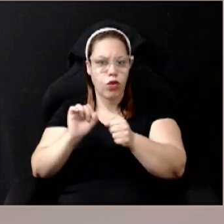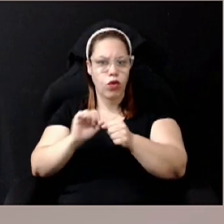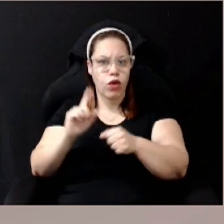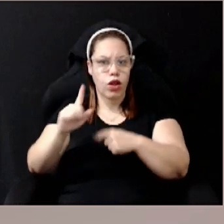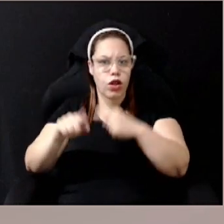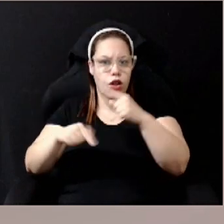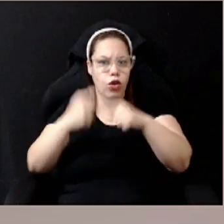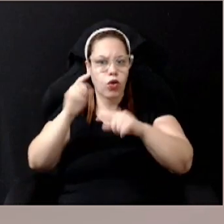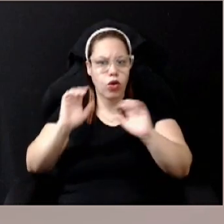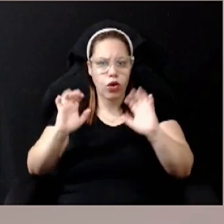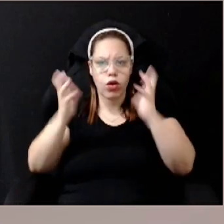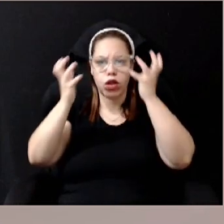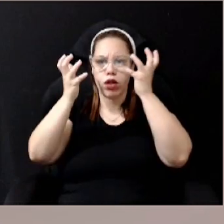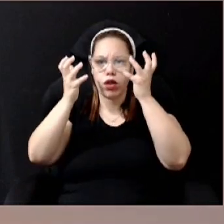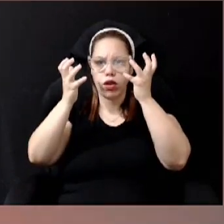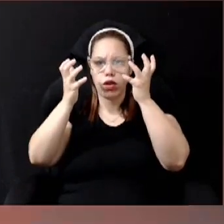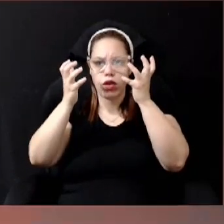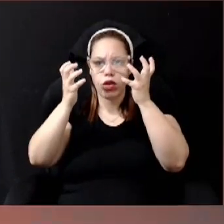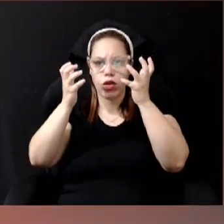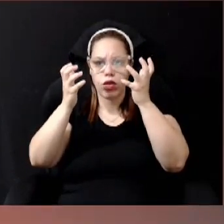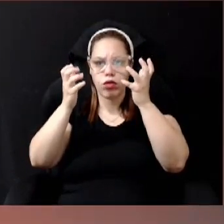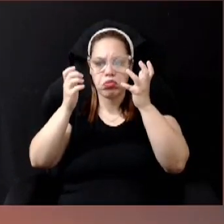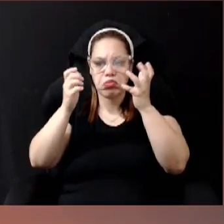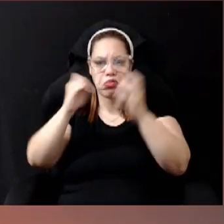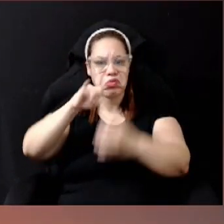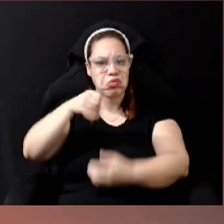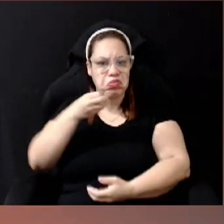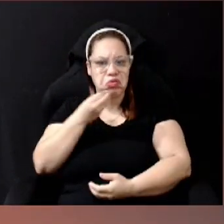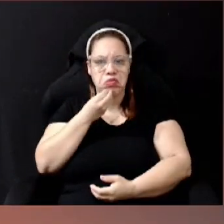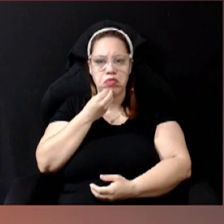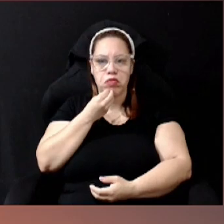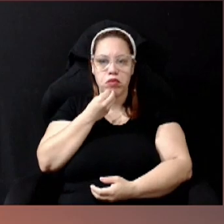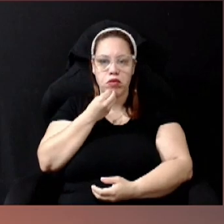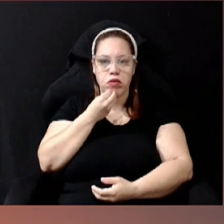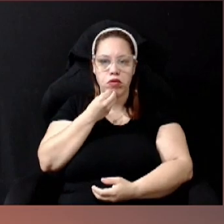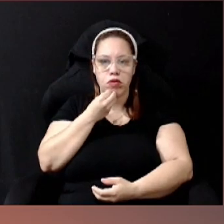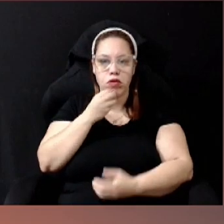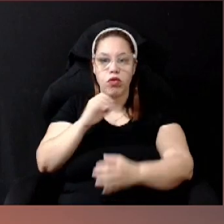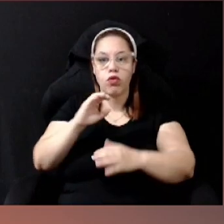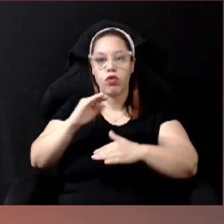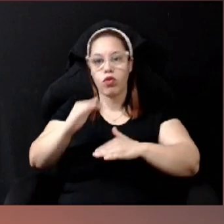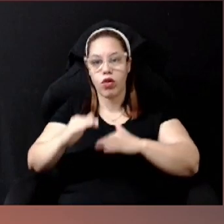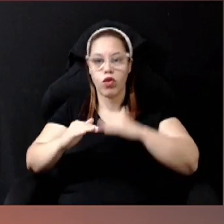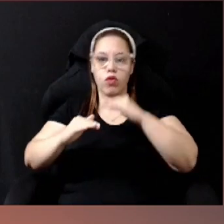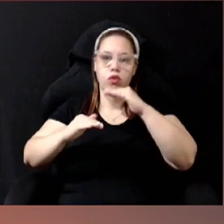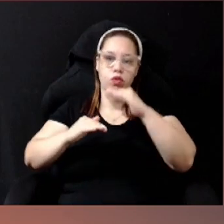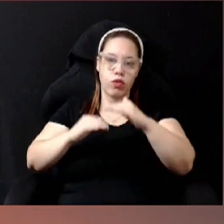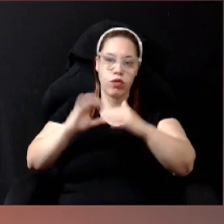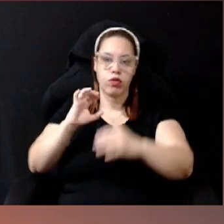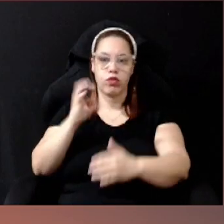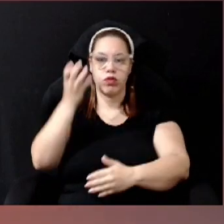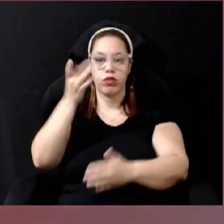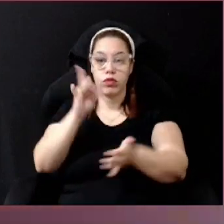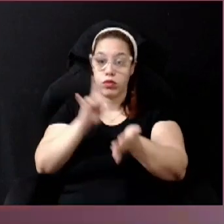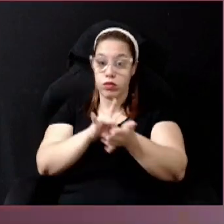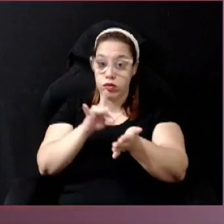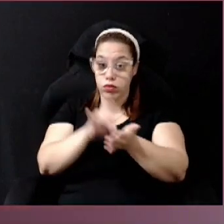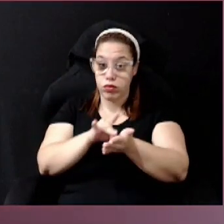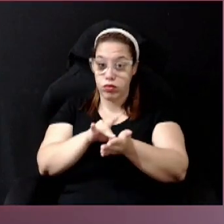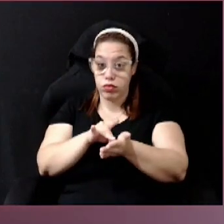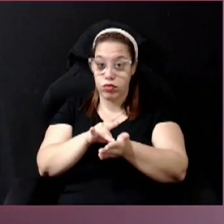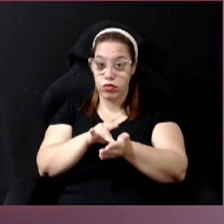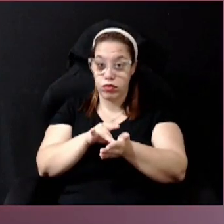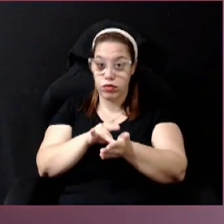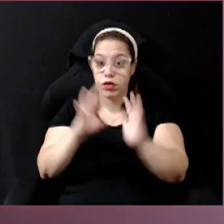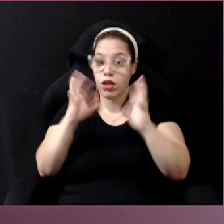essa oportunidade? Foi bem, assim, foi acontecendo, na verdade, porque como eu fiz essa festa dela, e